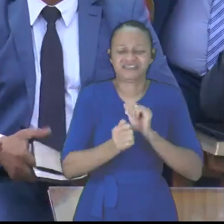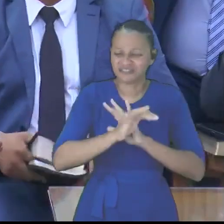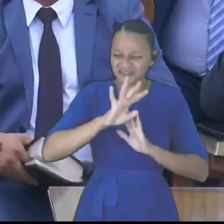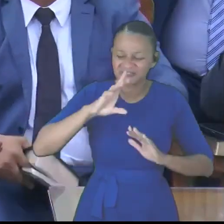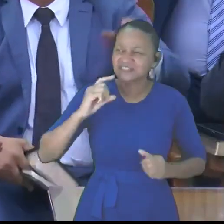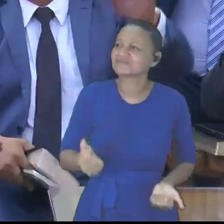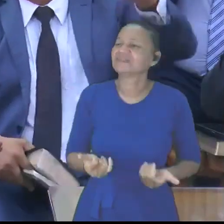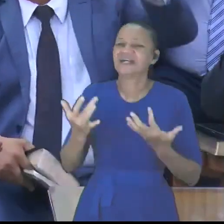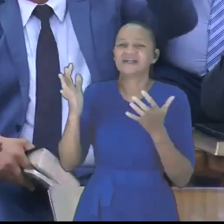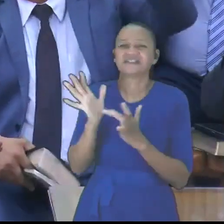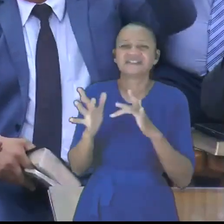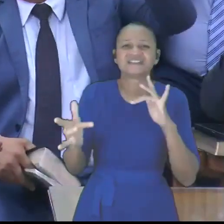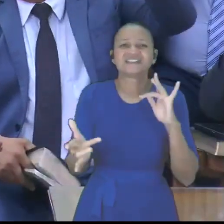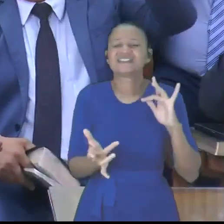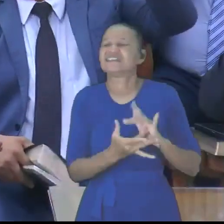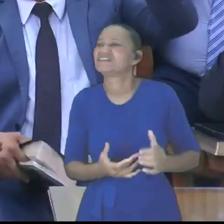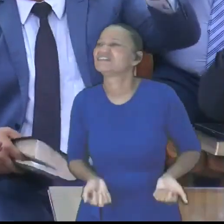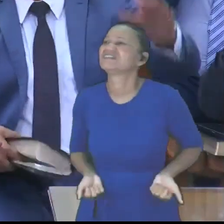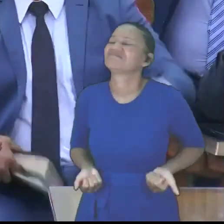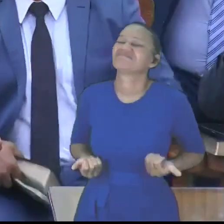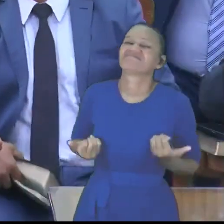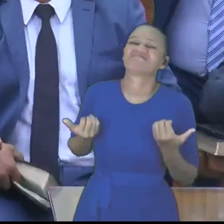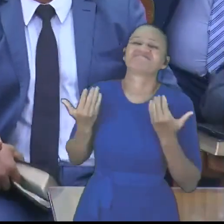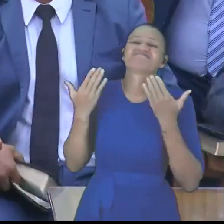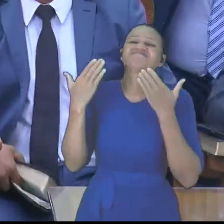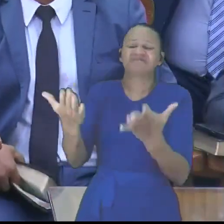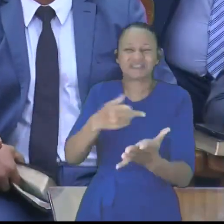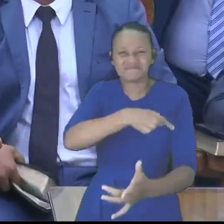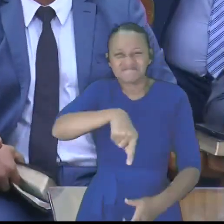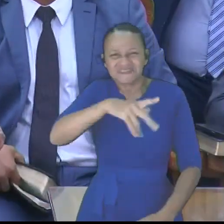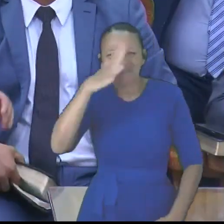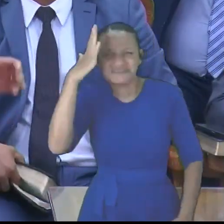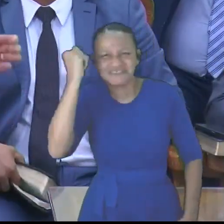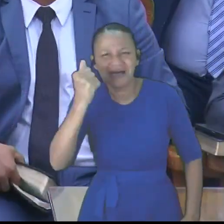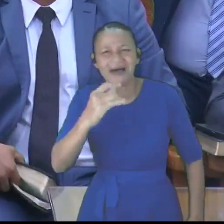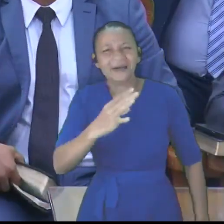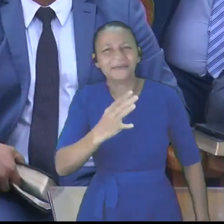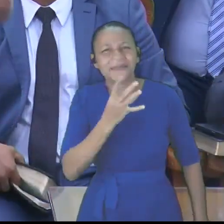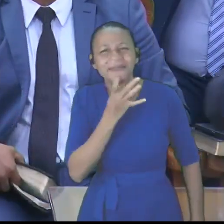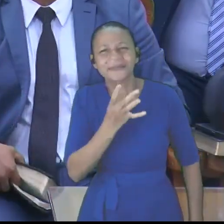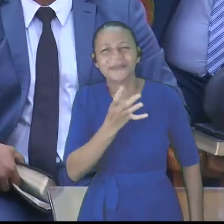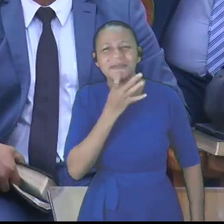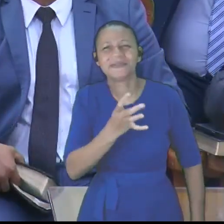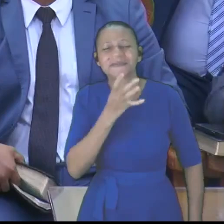a Jesus, vós mesmos bem sabeis.